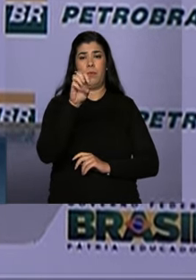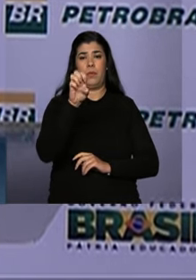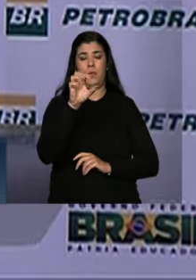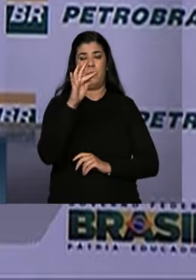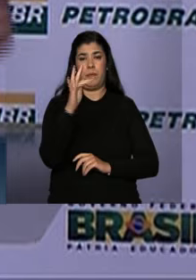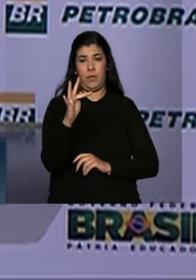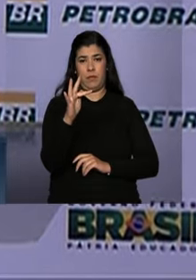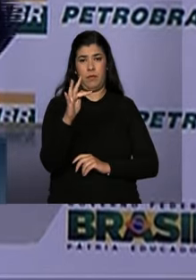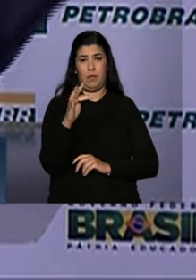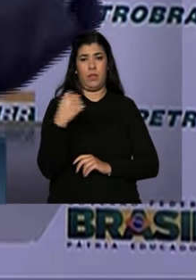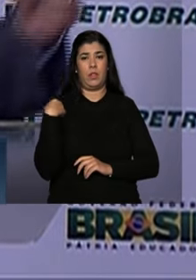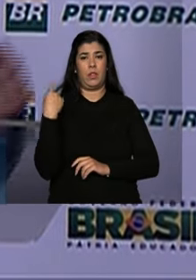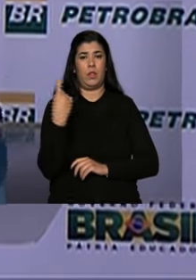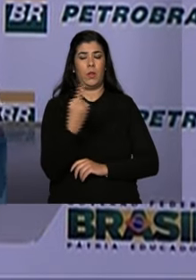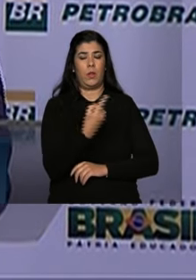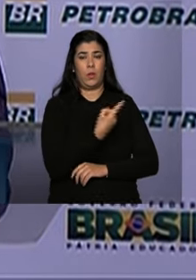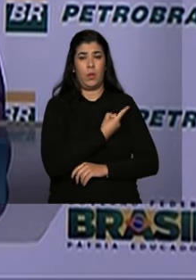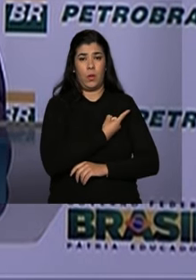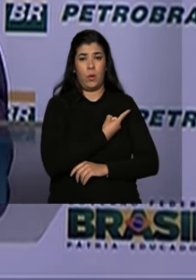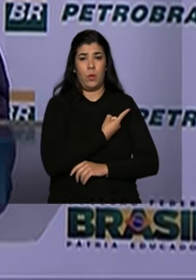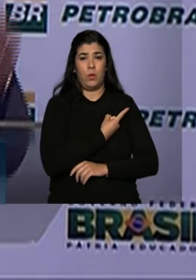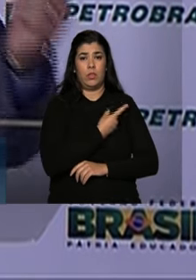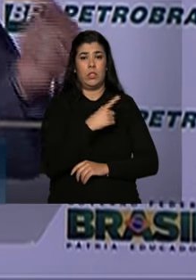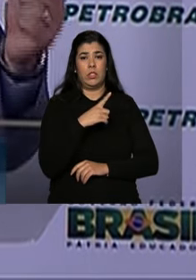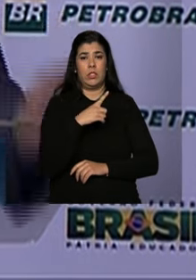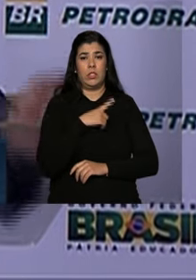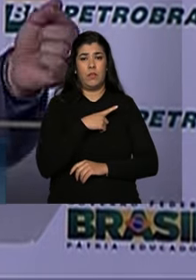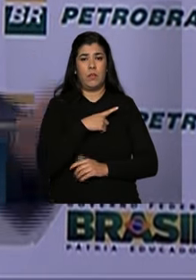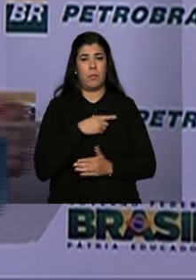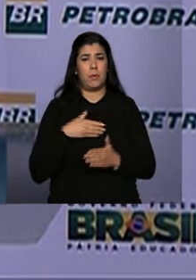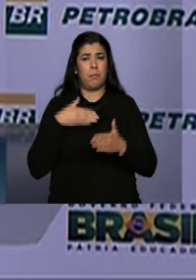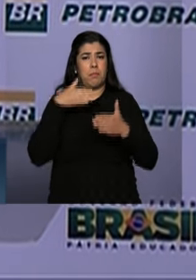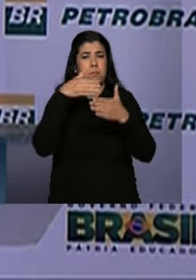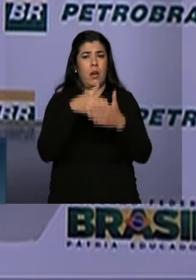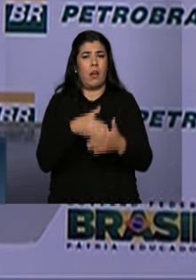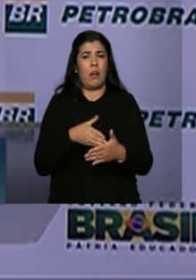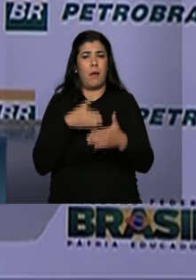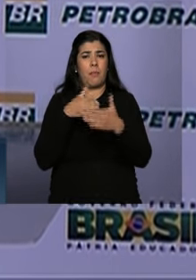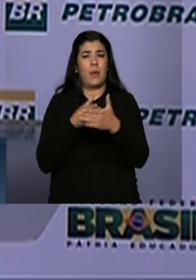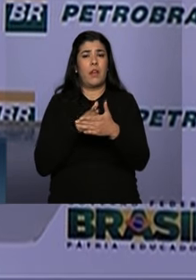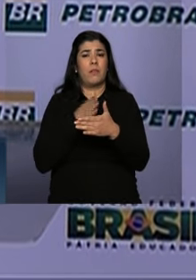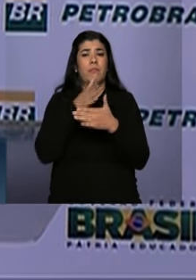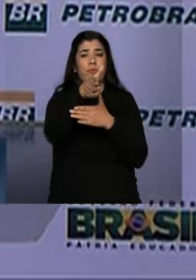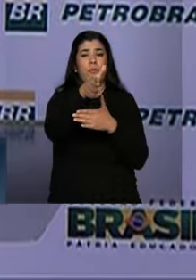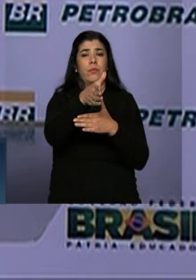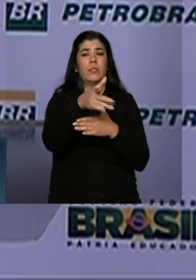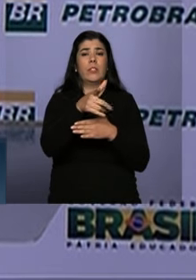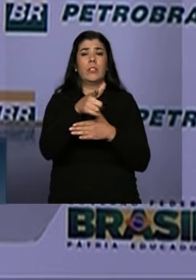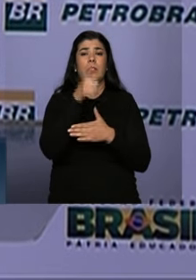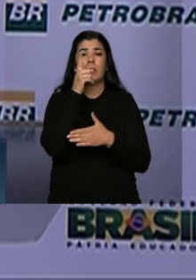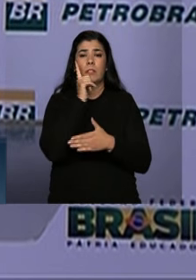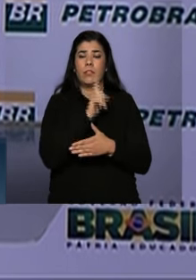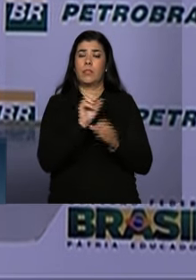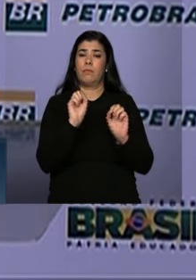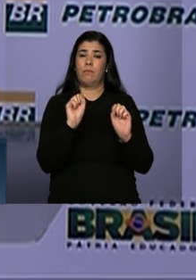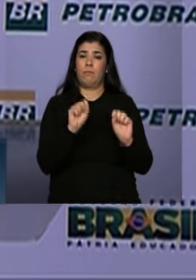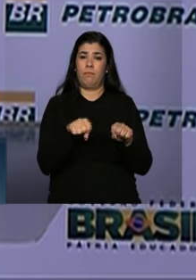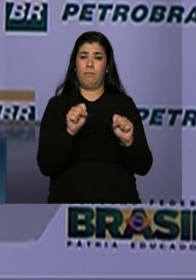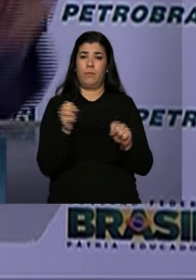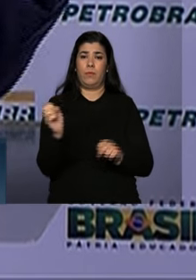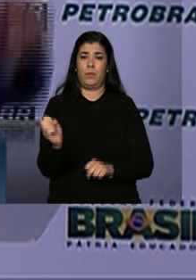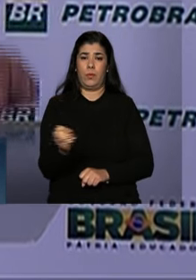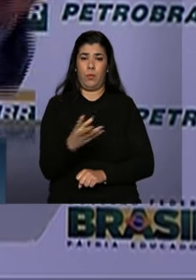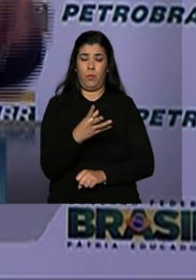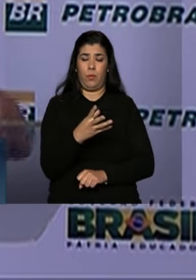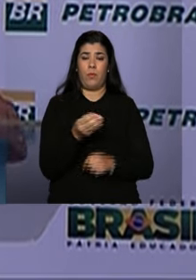abrimos novas fronteiras. E uma dessas novas fronteiras, senhoras e senhores,